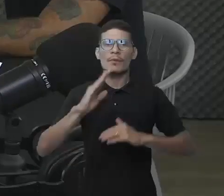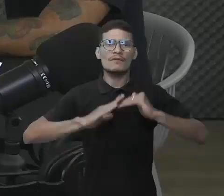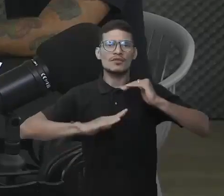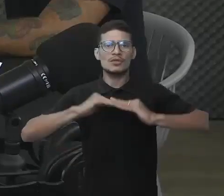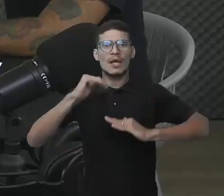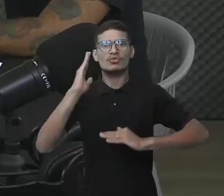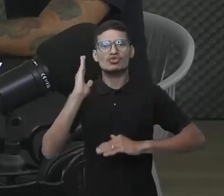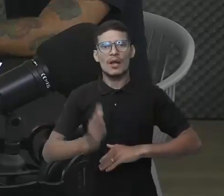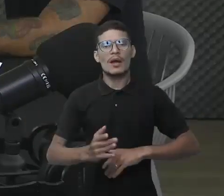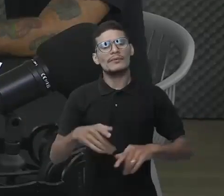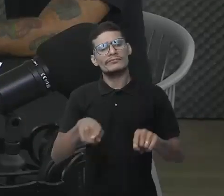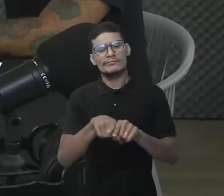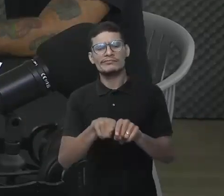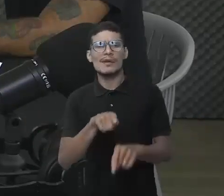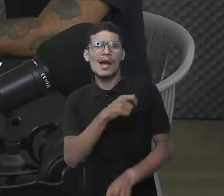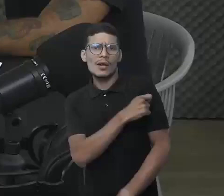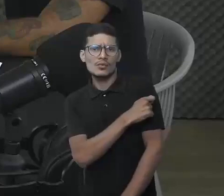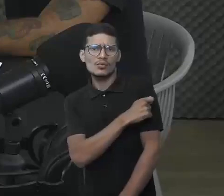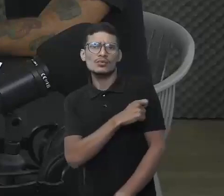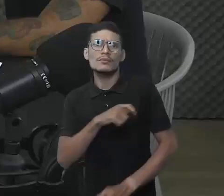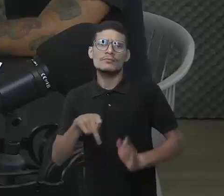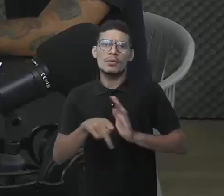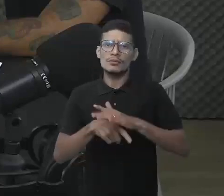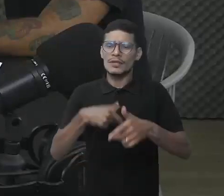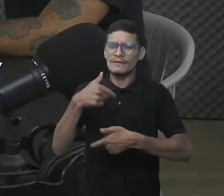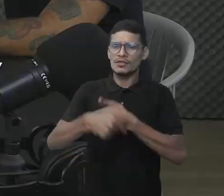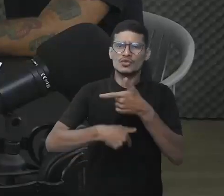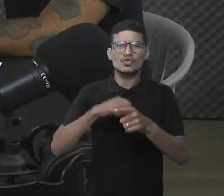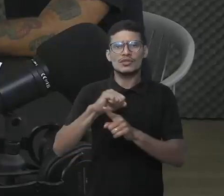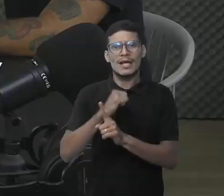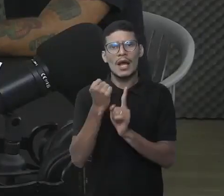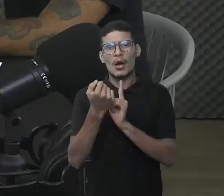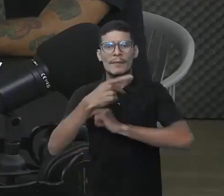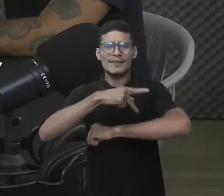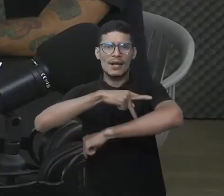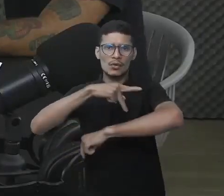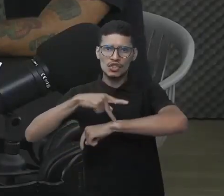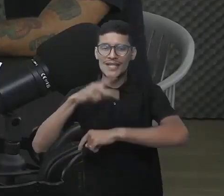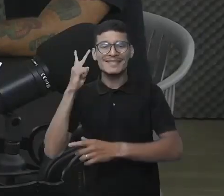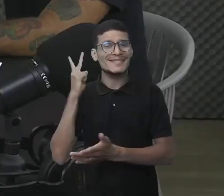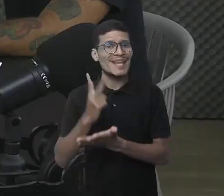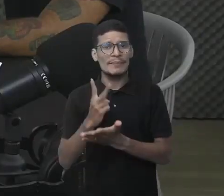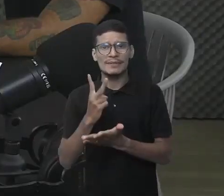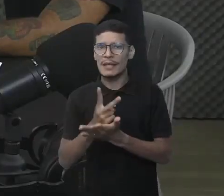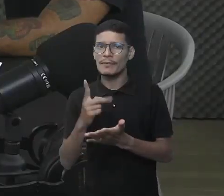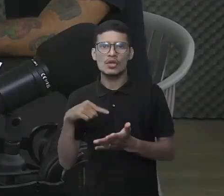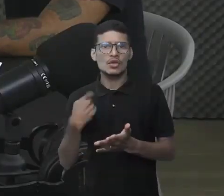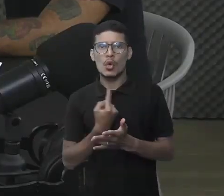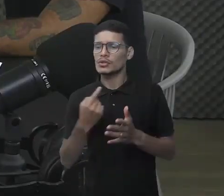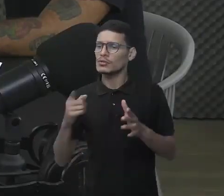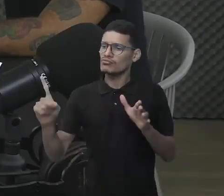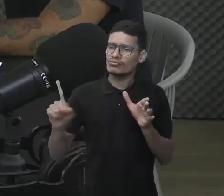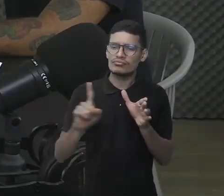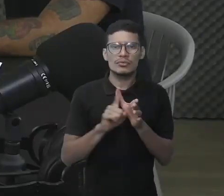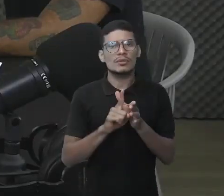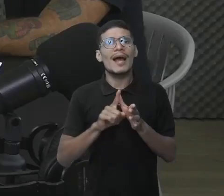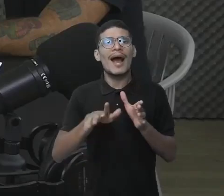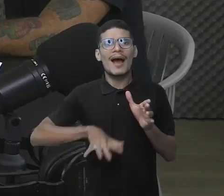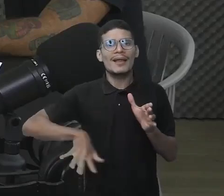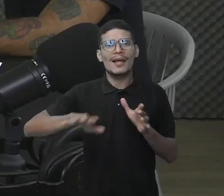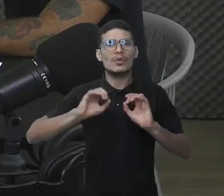profissionais e estudantes de serviço social e pedagogia, né, que nós sempre buscamos incluir aí os estudantes da educação,